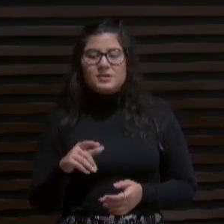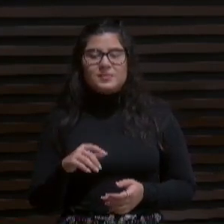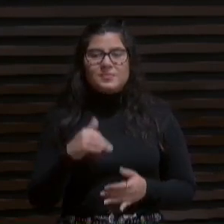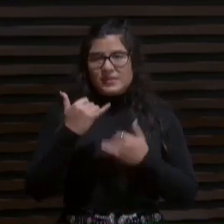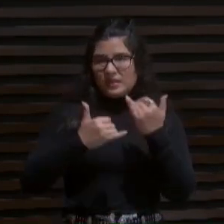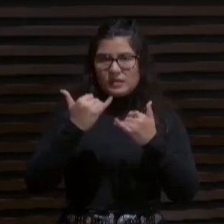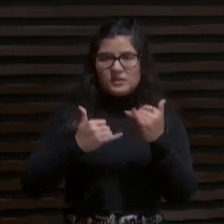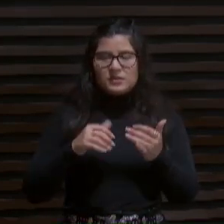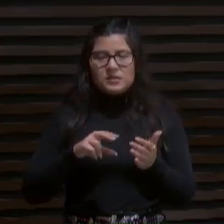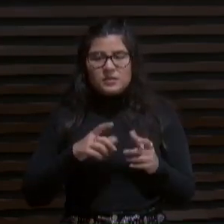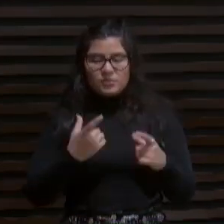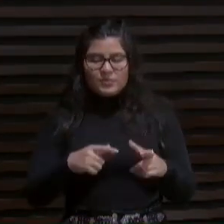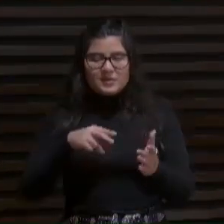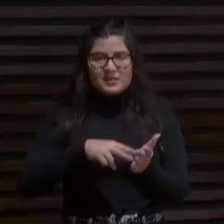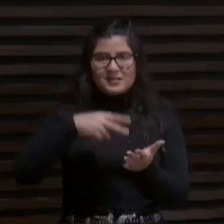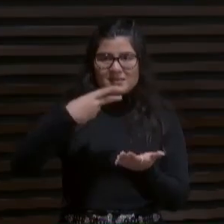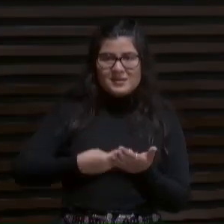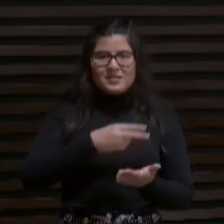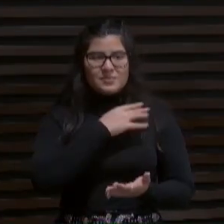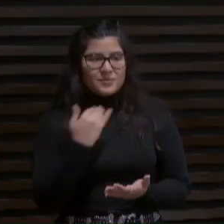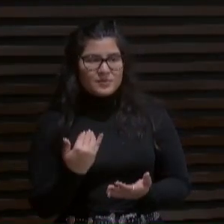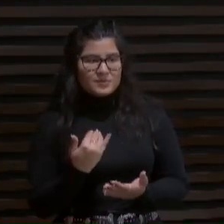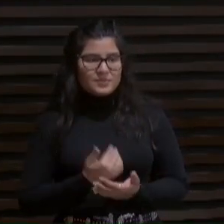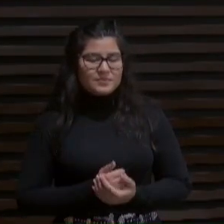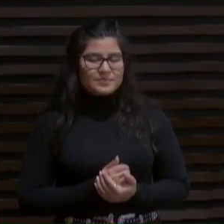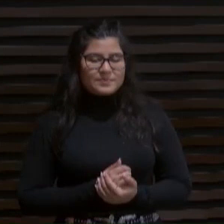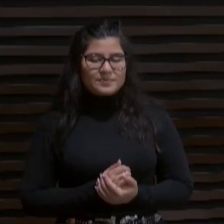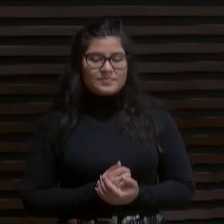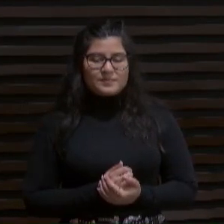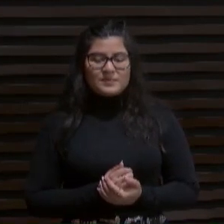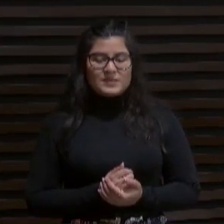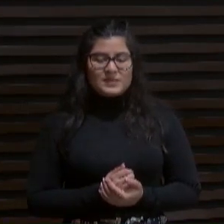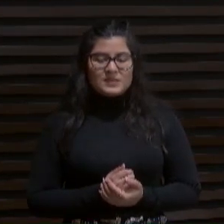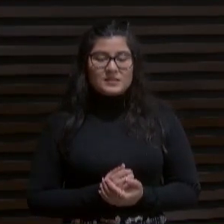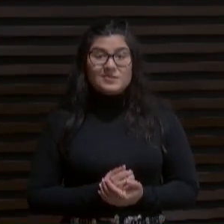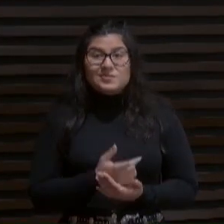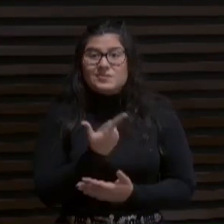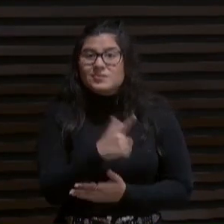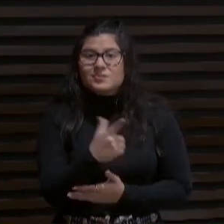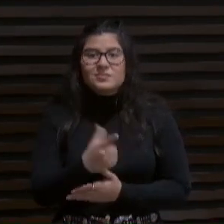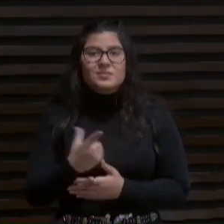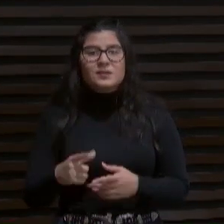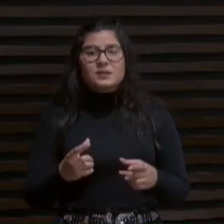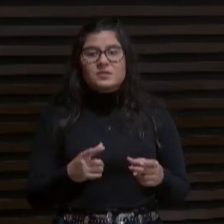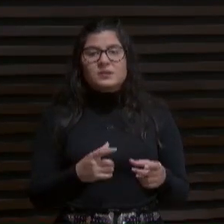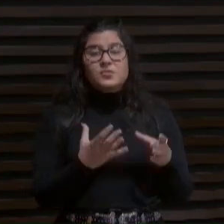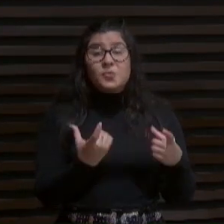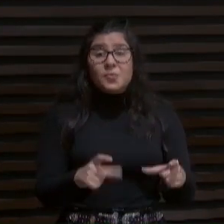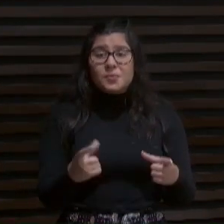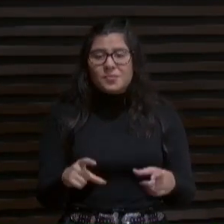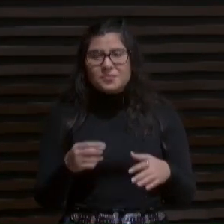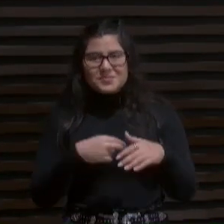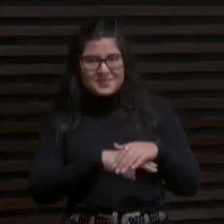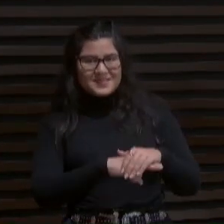morto. Às vezes a gente fala de si mesmo, né? Se eu morrer hoje, eu não tenho nem onde me enterrar. Enterra num lugar aí onde a